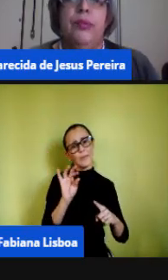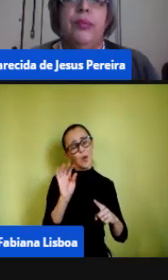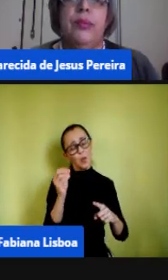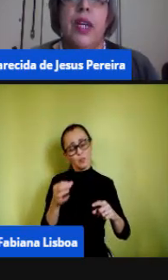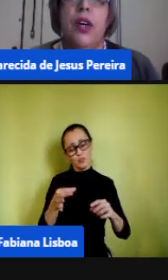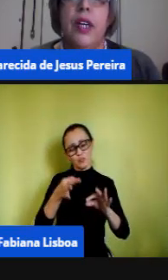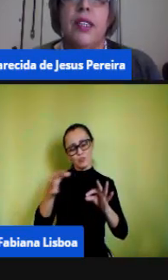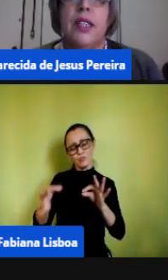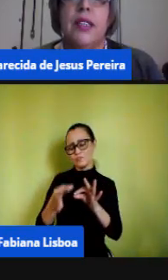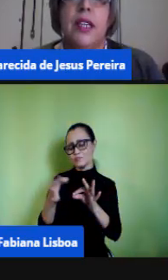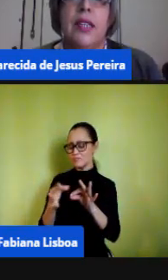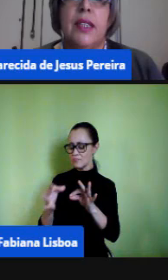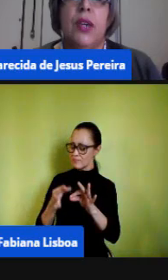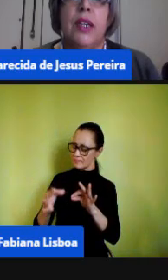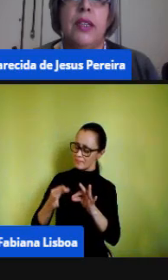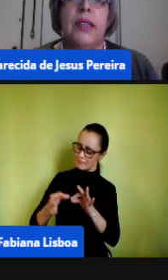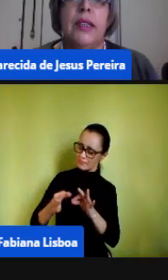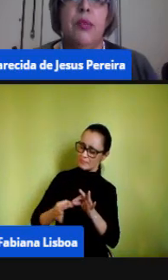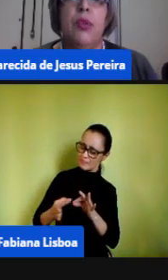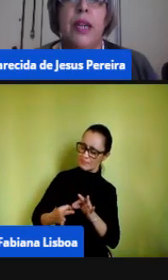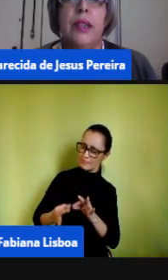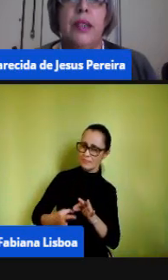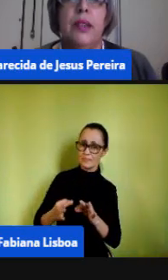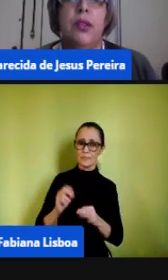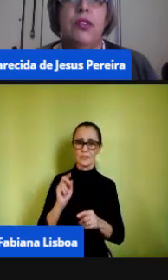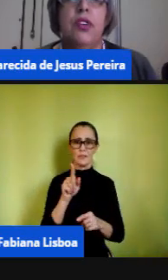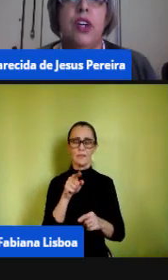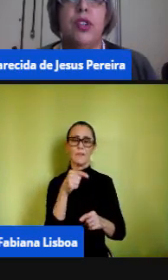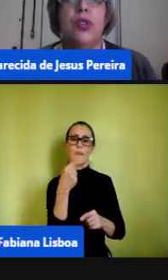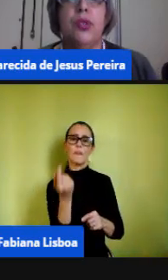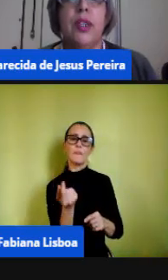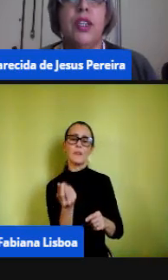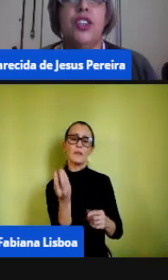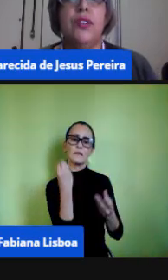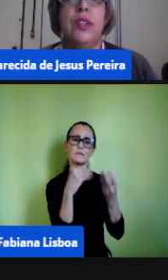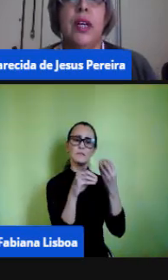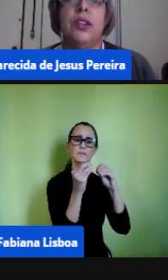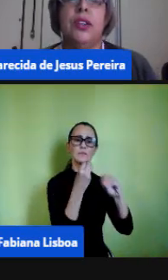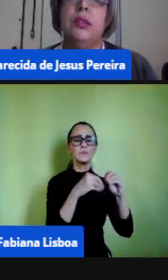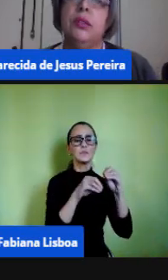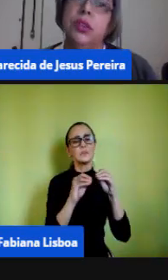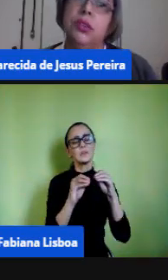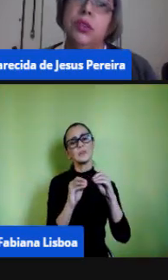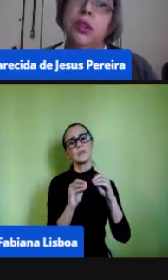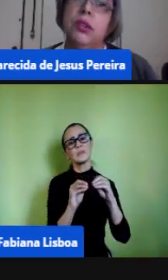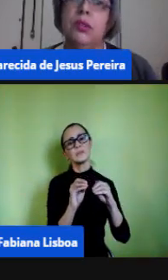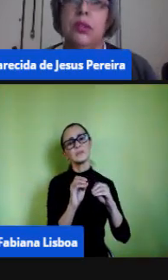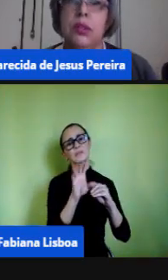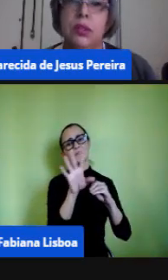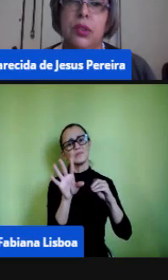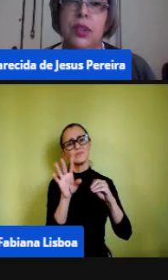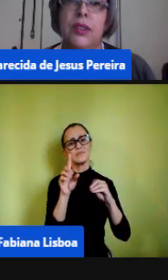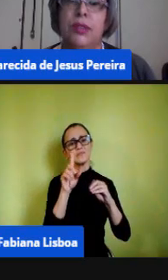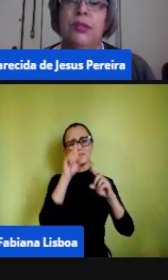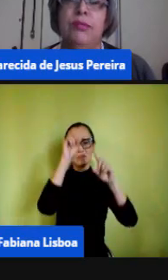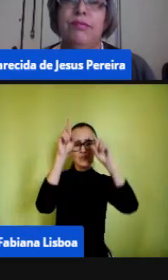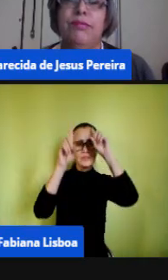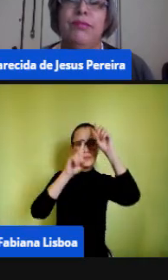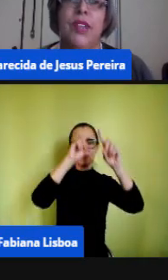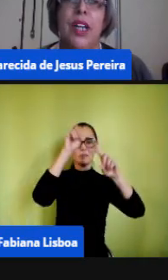Seguindo, decore as laterais da toalha da tabuada conforme sua criatividade, costurando ou